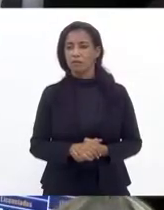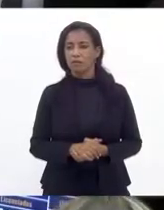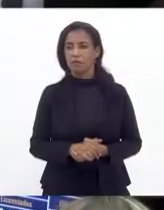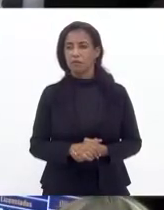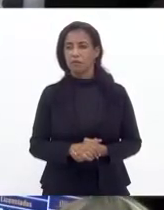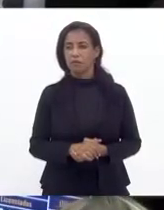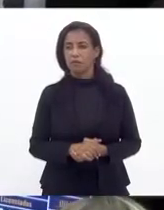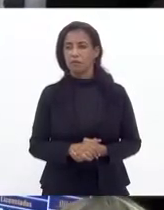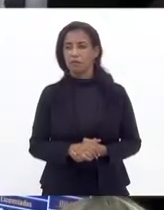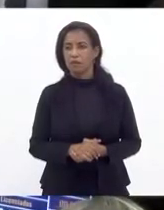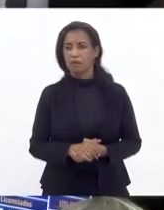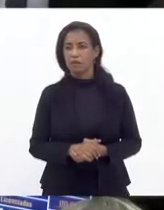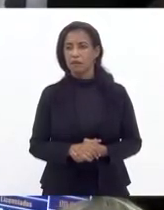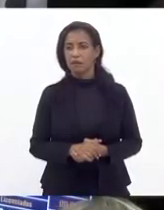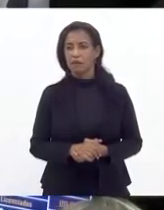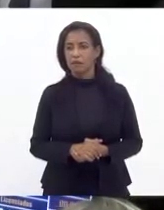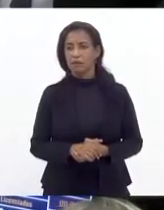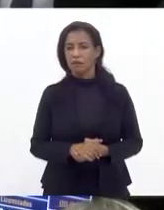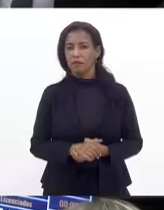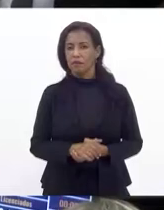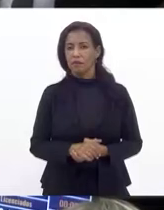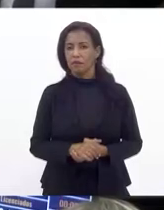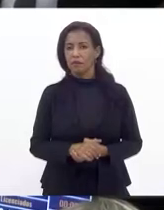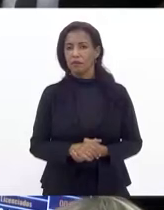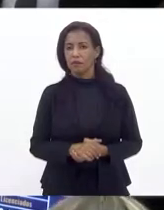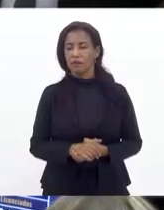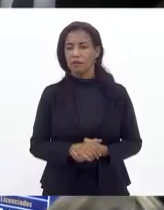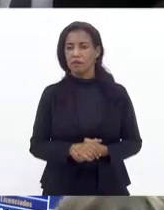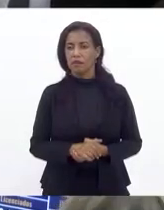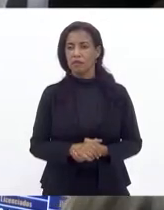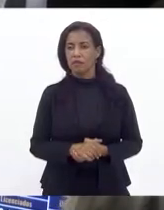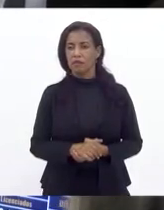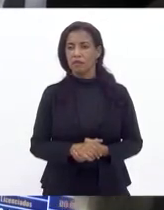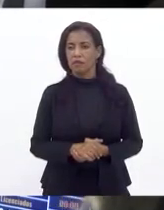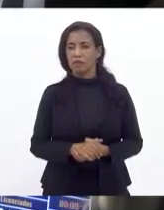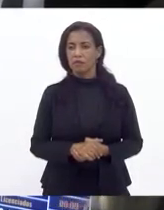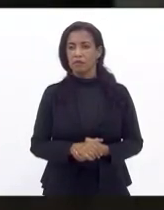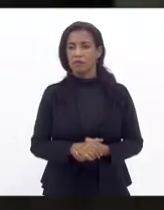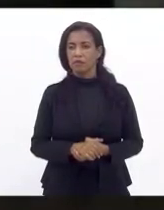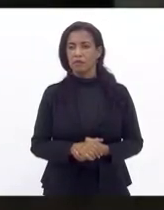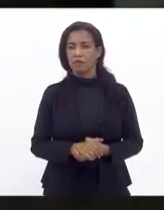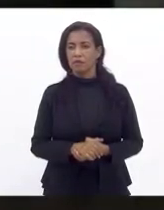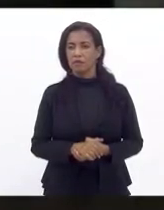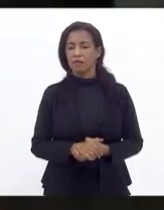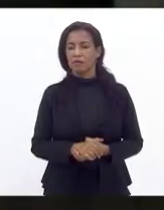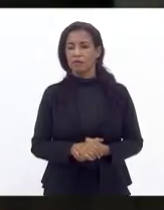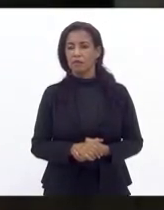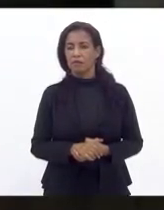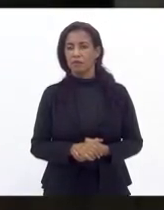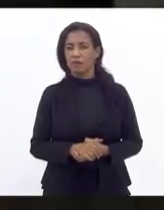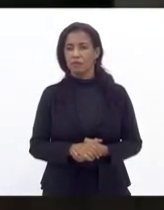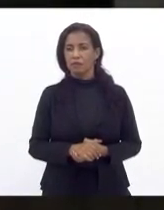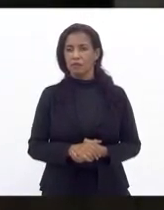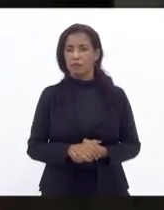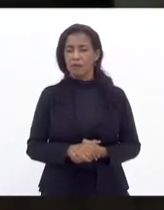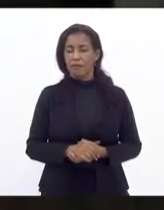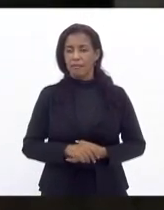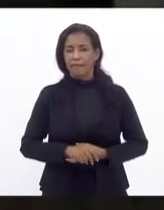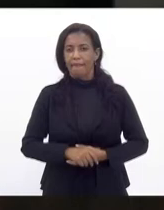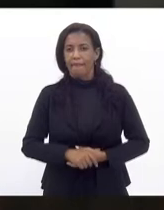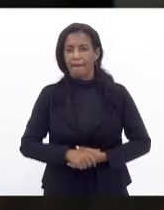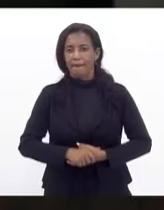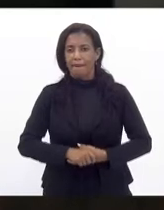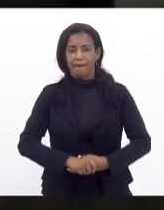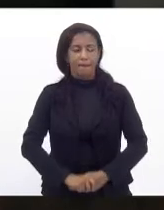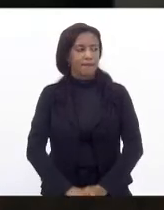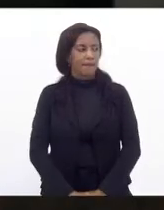Samuel, Noel, autoria. Chiquinho da Mangueira nos dois, Bebeto nos dois, deputada Mônica.